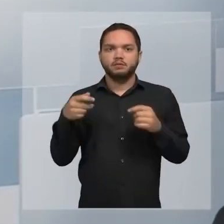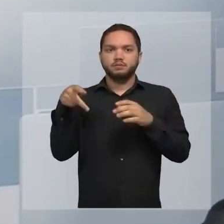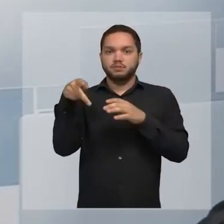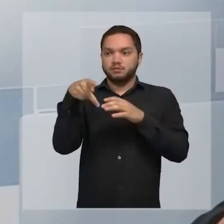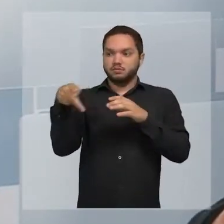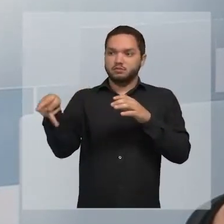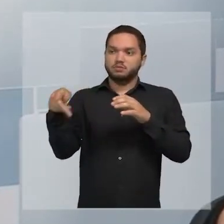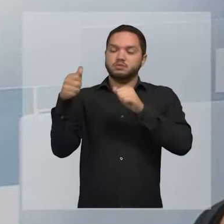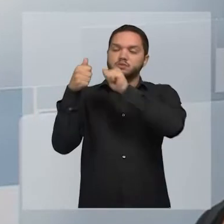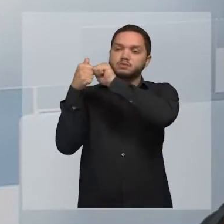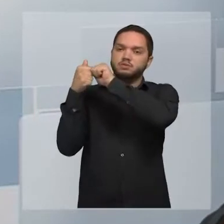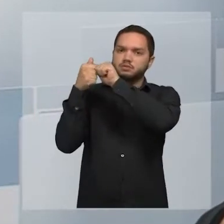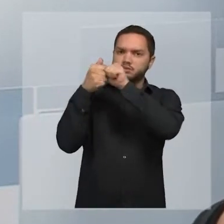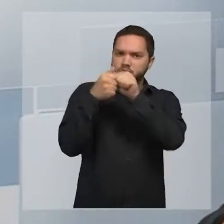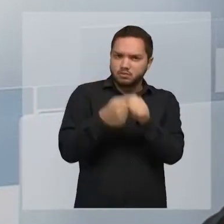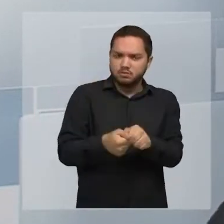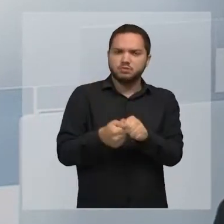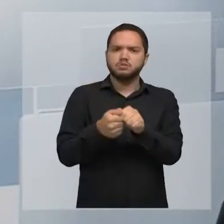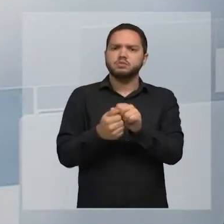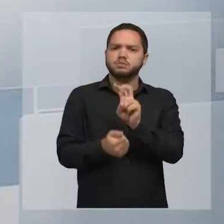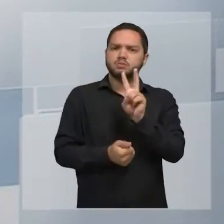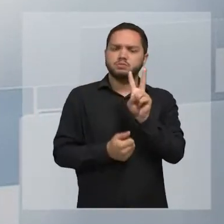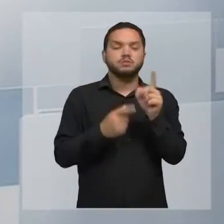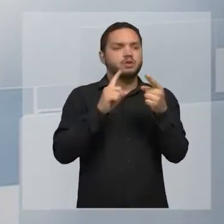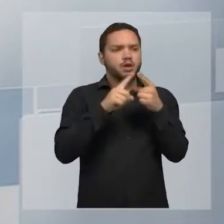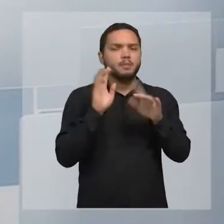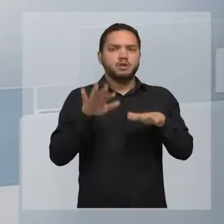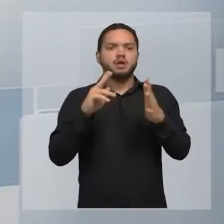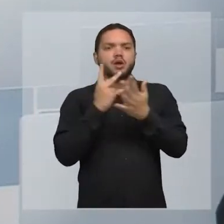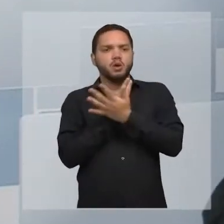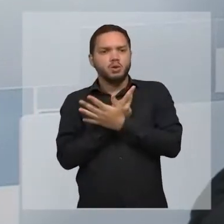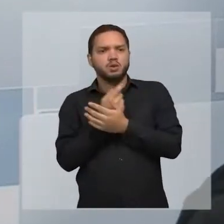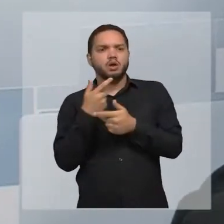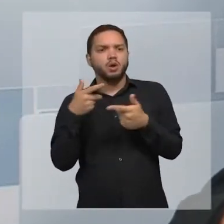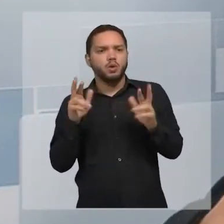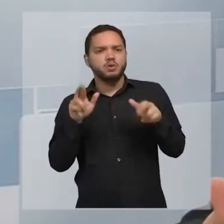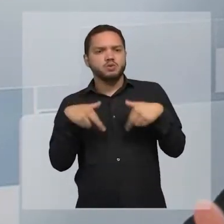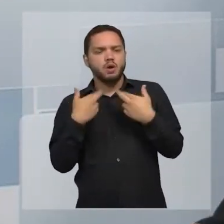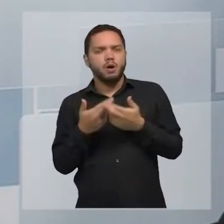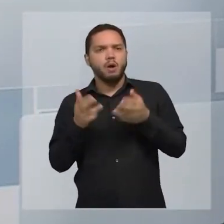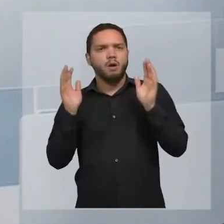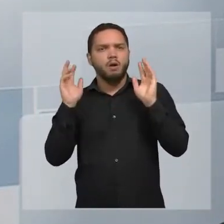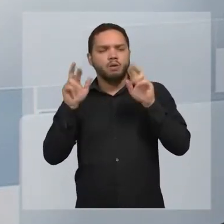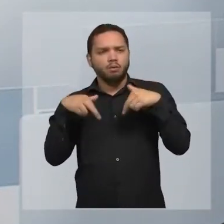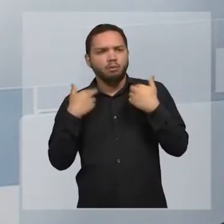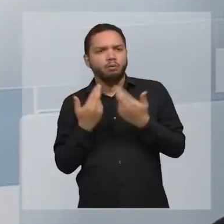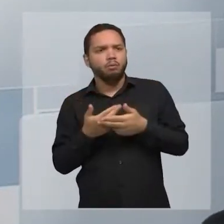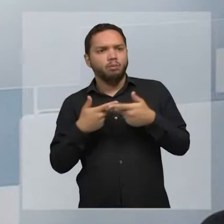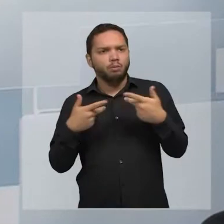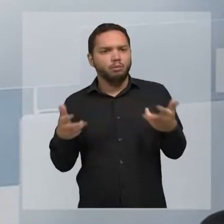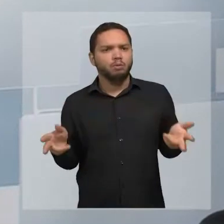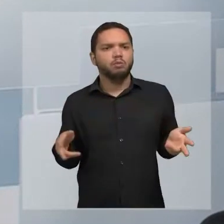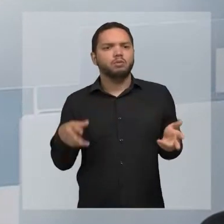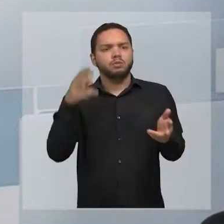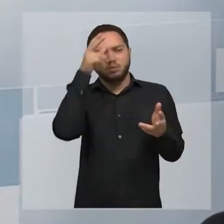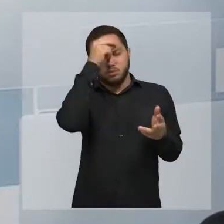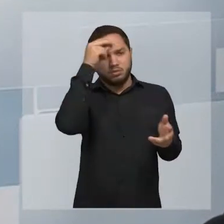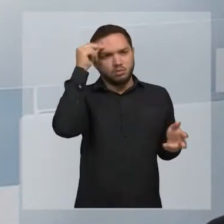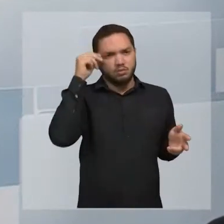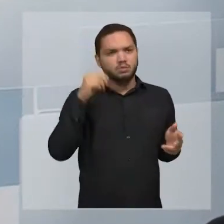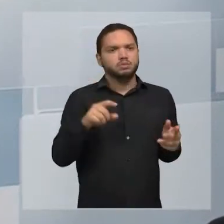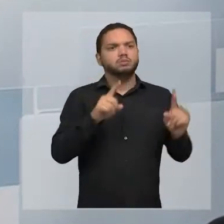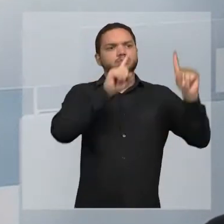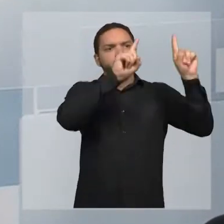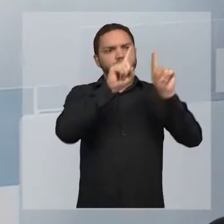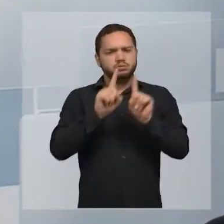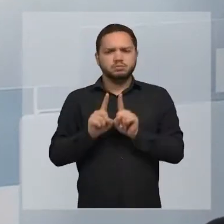instante de levar o presidente da casa a tiracolo e vice-versa. Também há atos, solenidades, onde o presidente não precisa